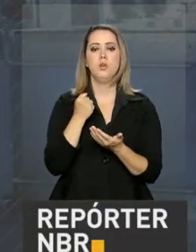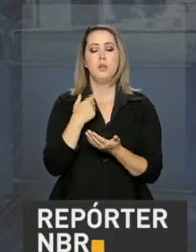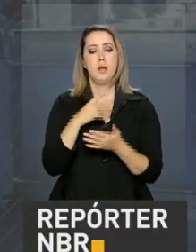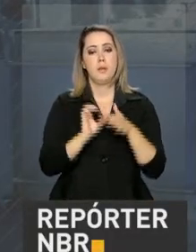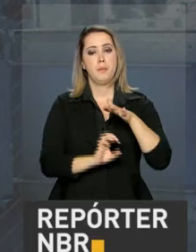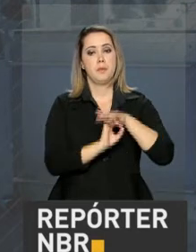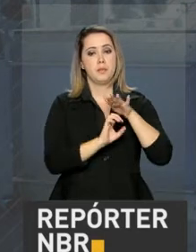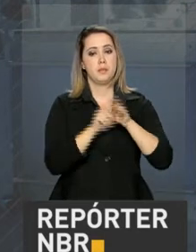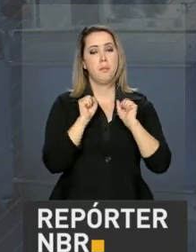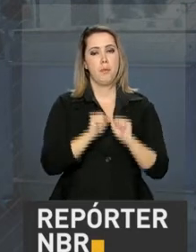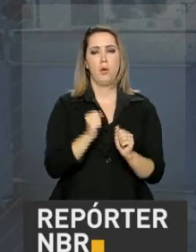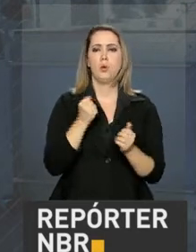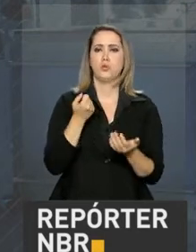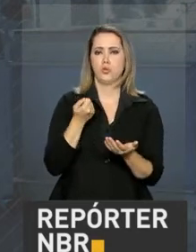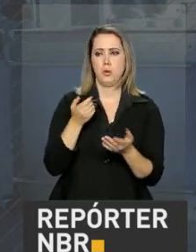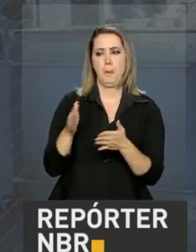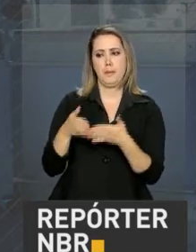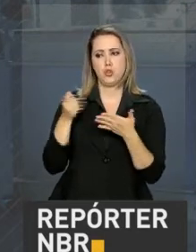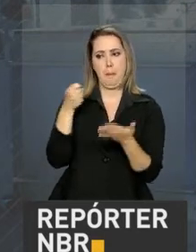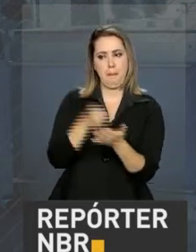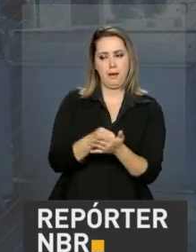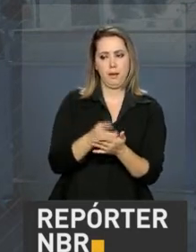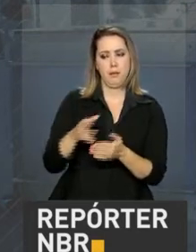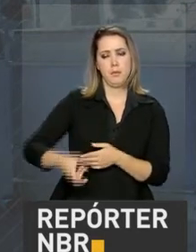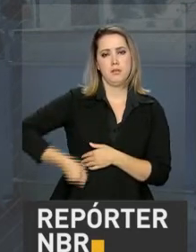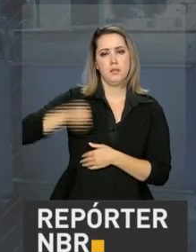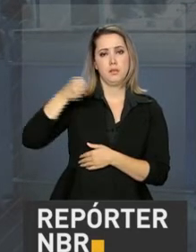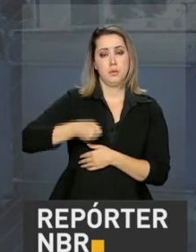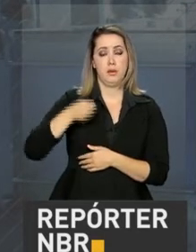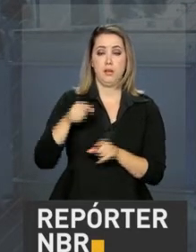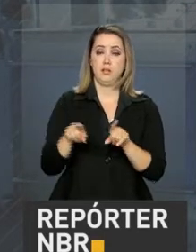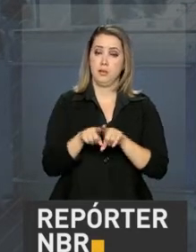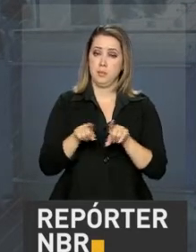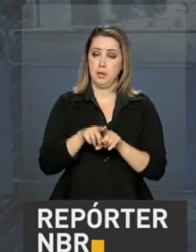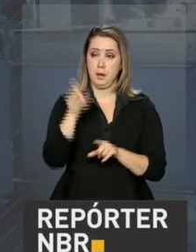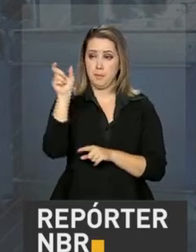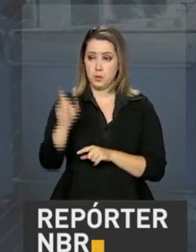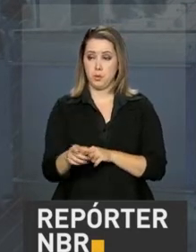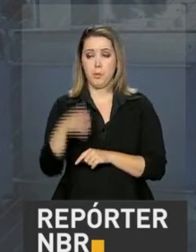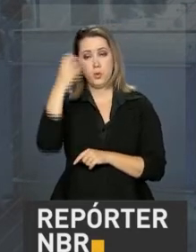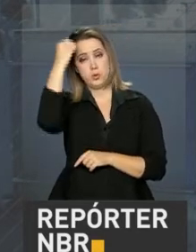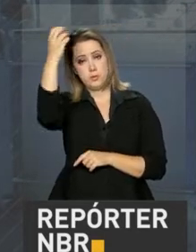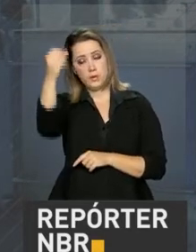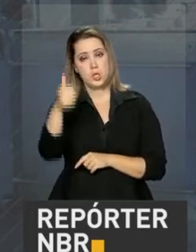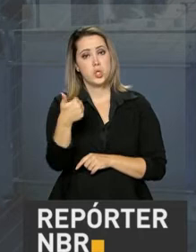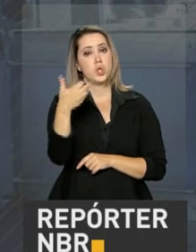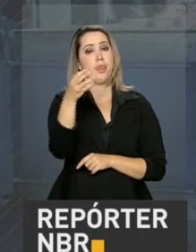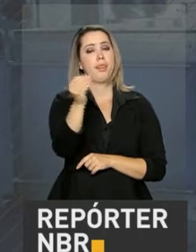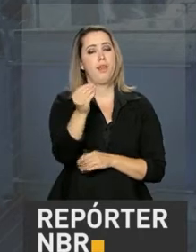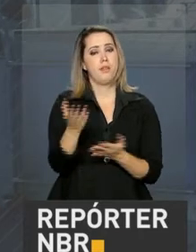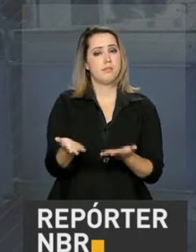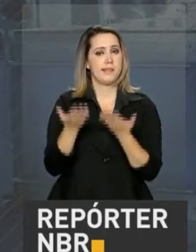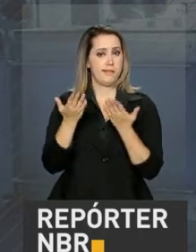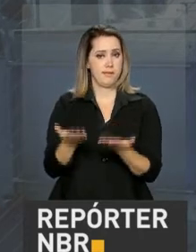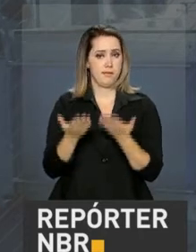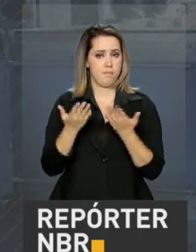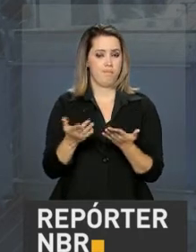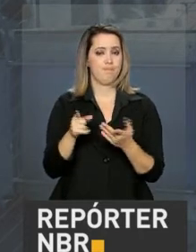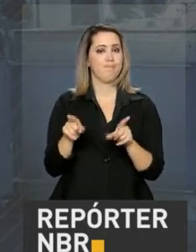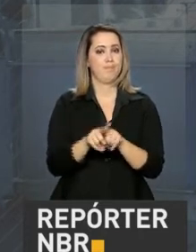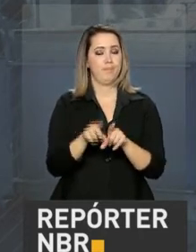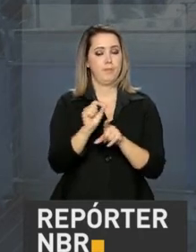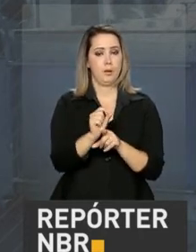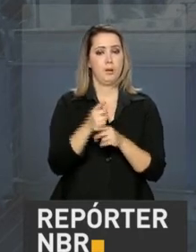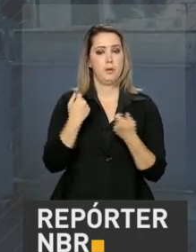companhia de cobrar pela bagagem despachada e o do passageiro de embarcar com a mala de mão com até 10 quilos, também está prevista a obrigação